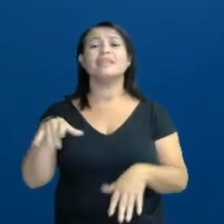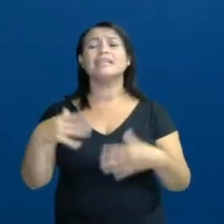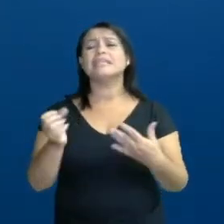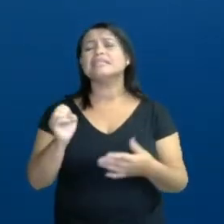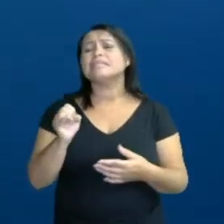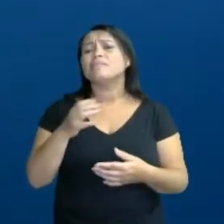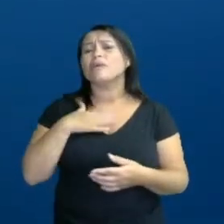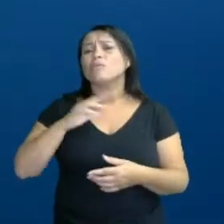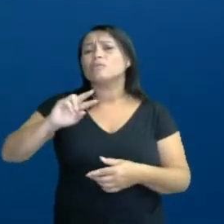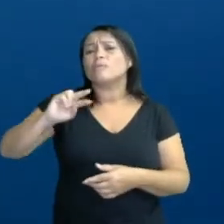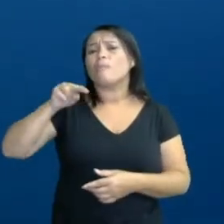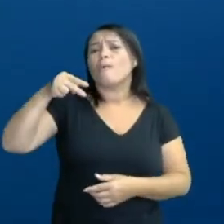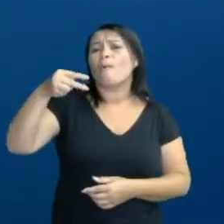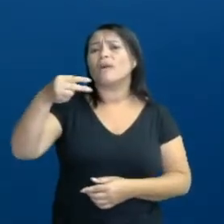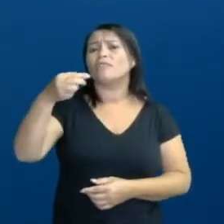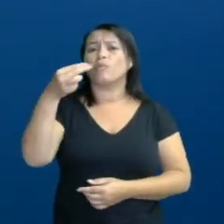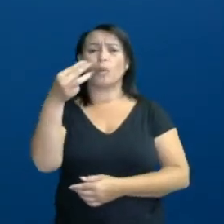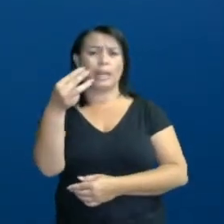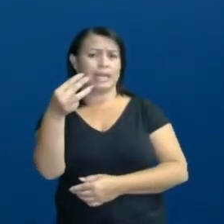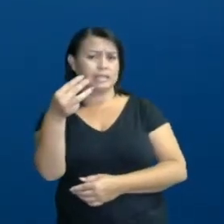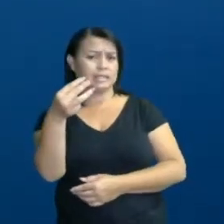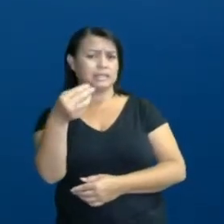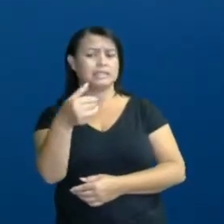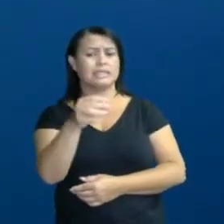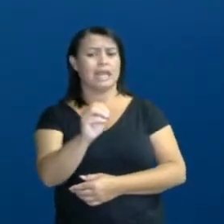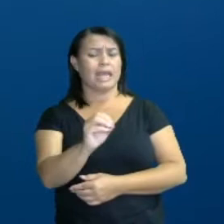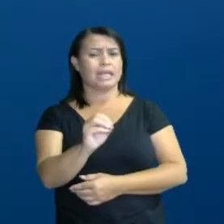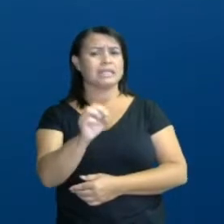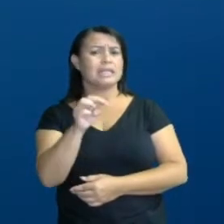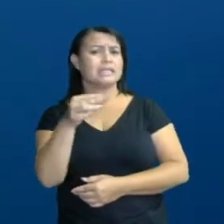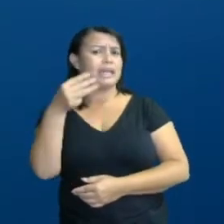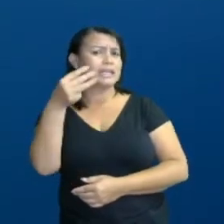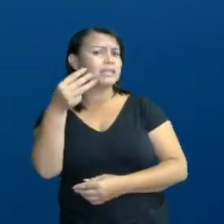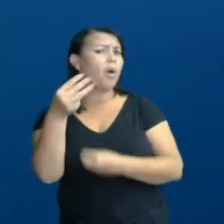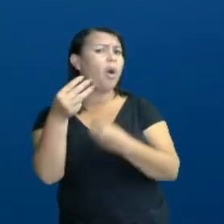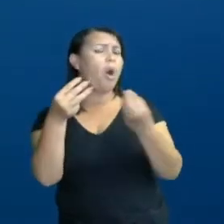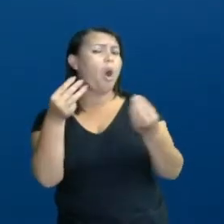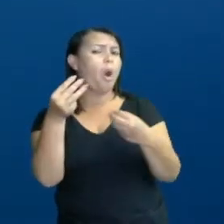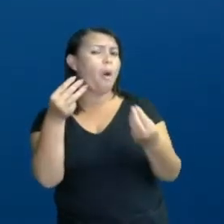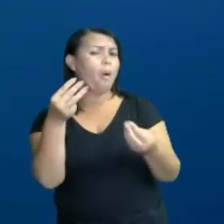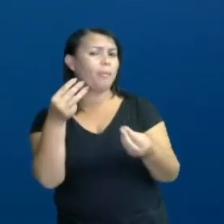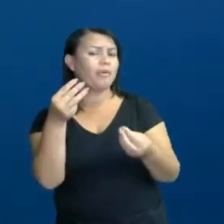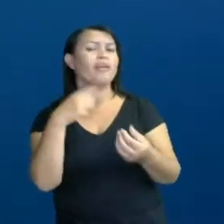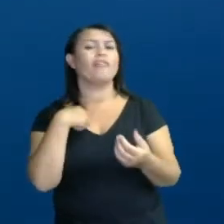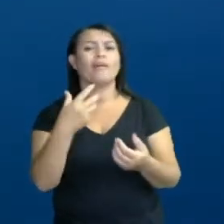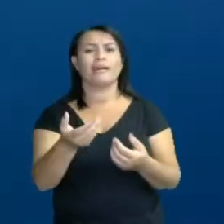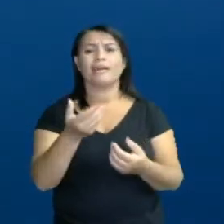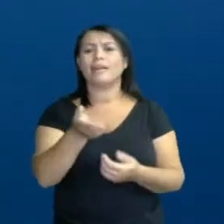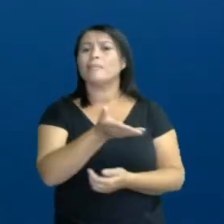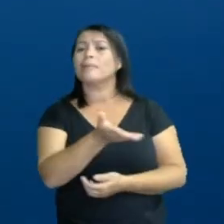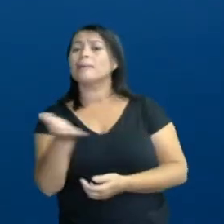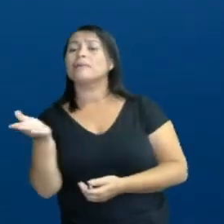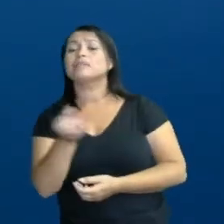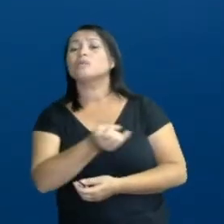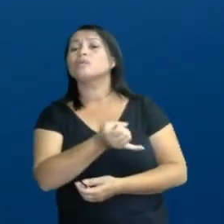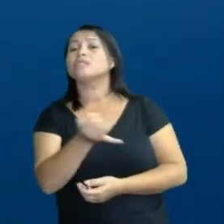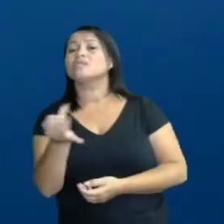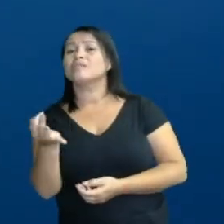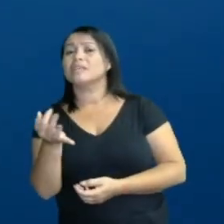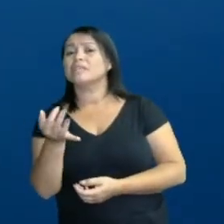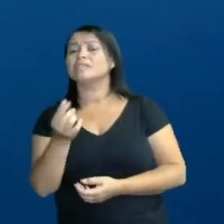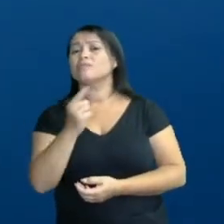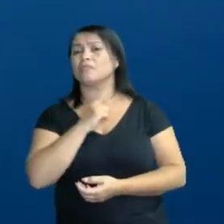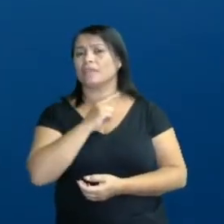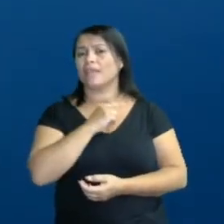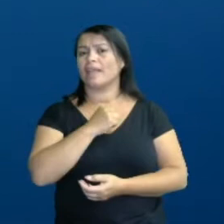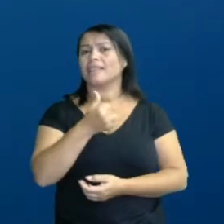se meu expoente for 3, for 10 elevado a 3, eu vou querer a minha base quantas vezes? Eu vou querer a